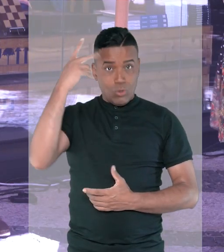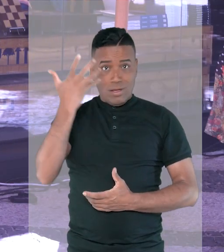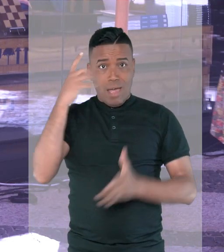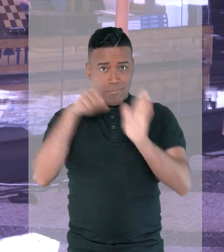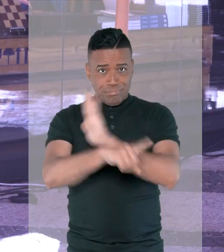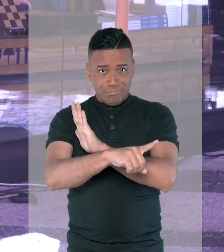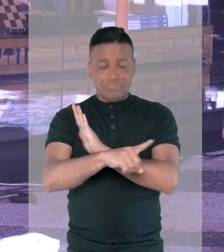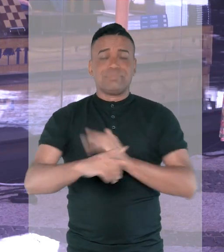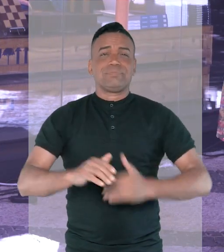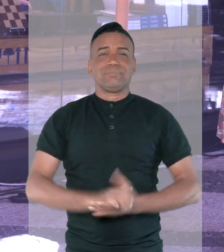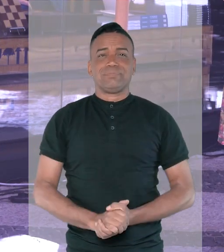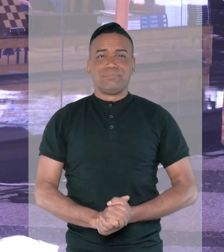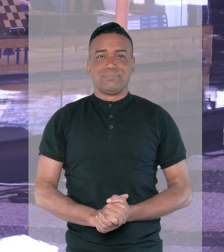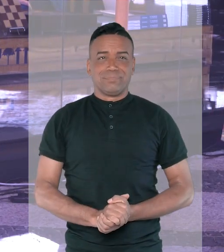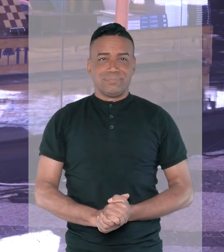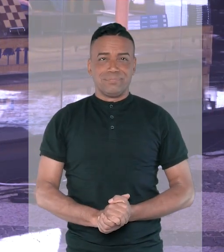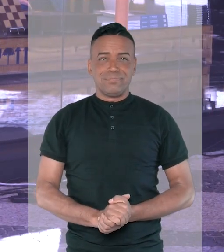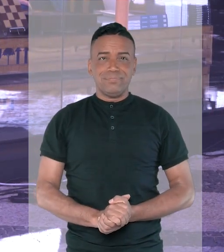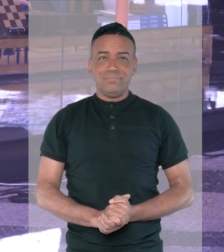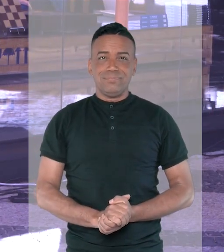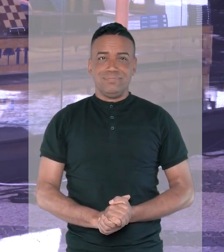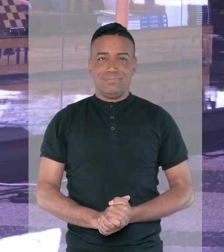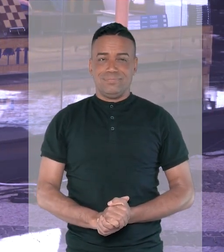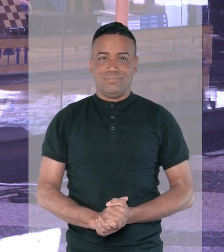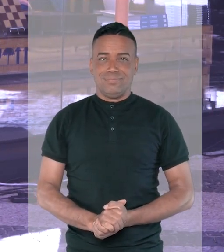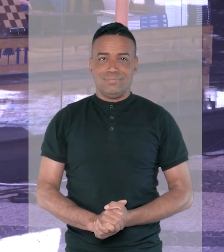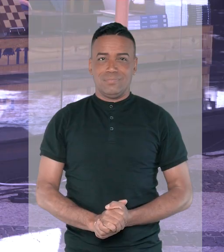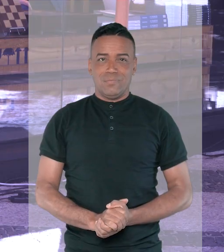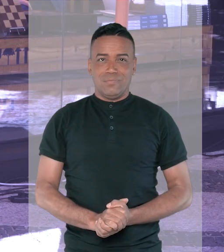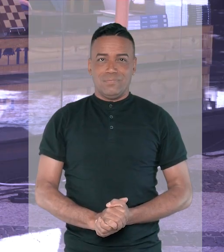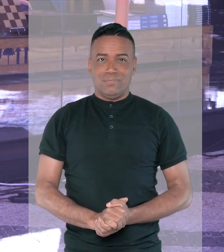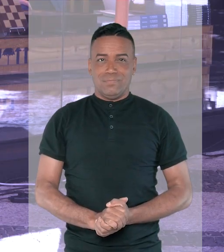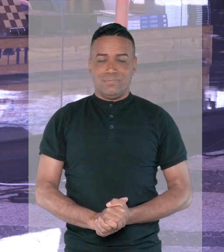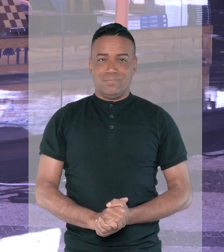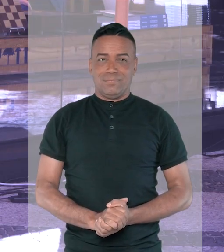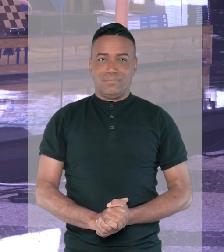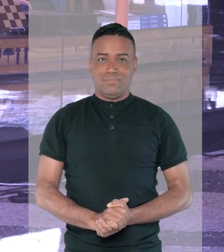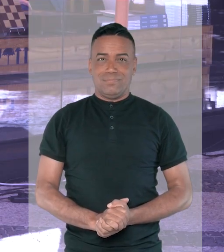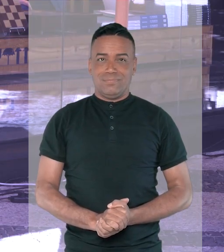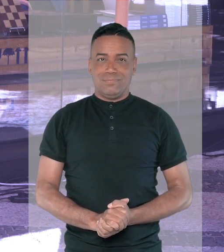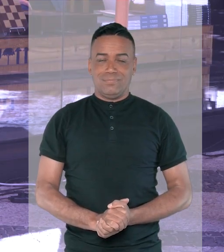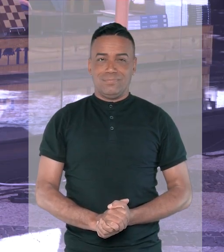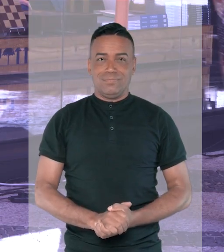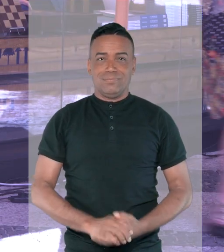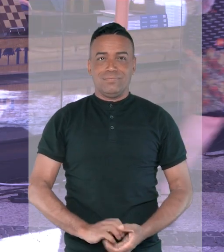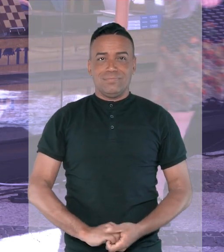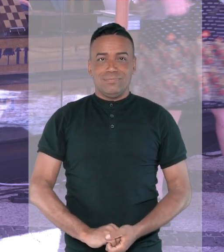Mais alguém gostaria de falar? Uma espectadora assume o microfone para falar com Sofia.